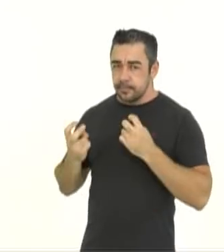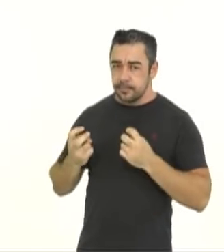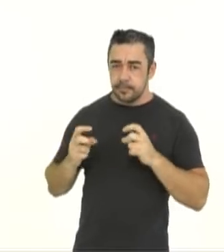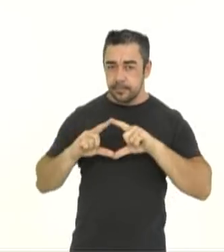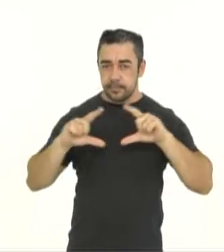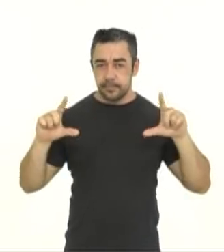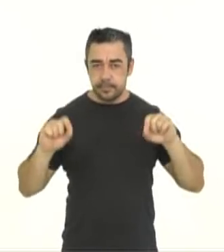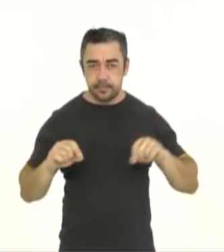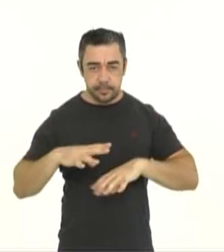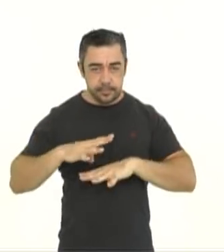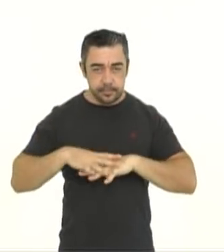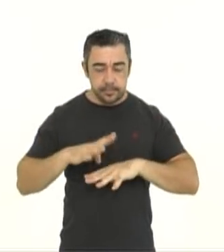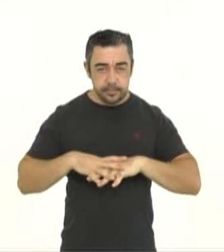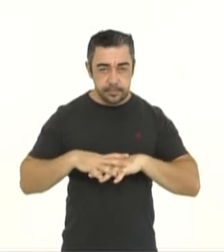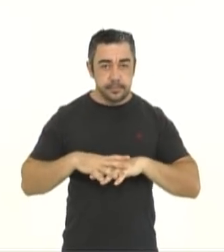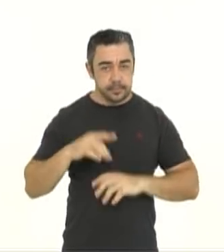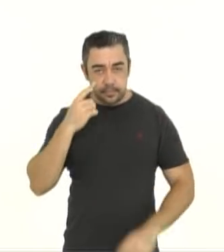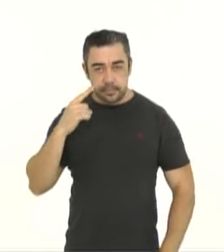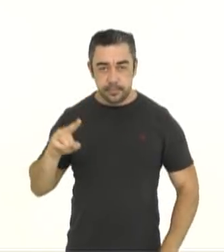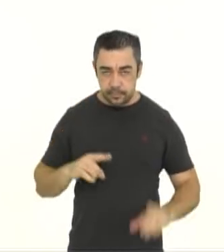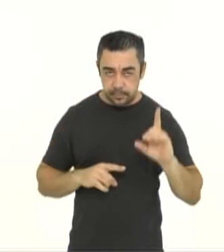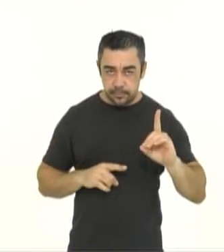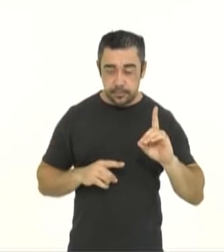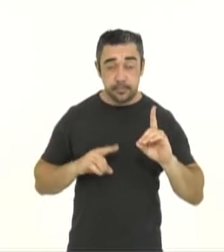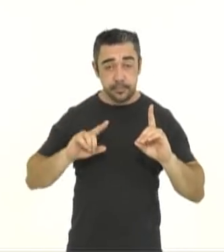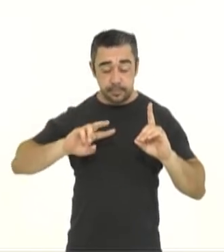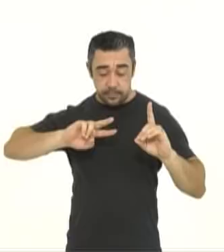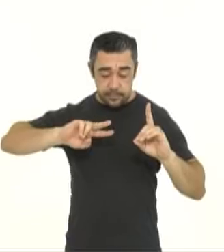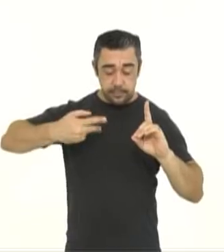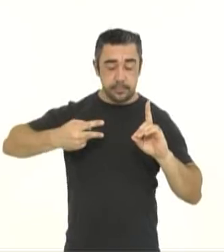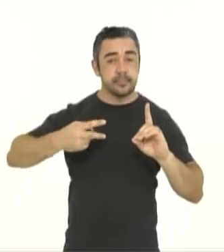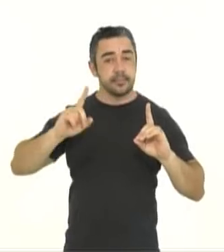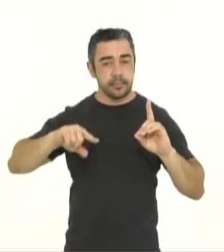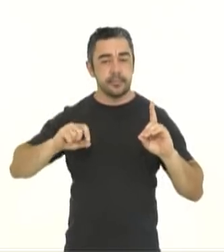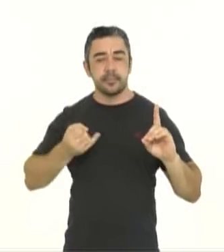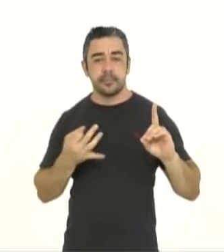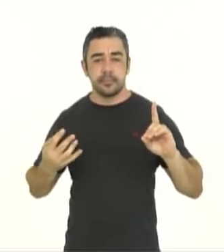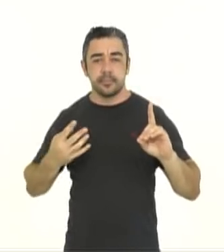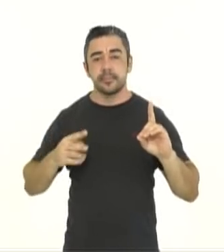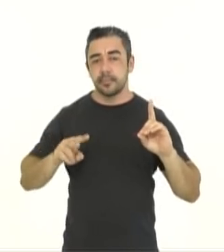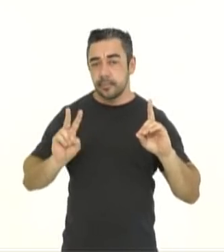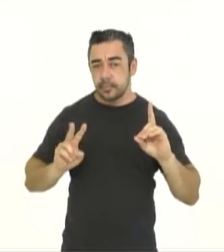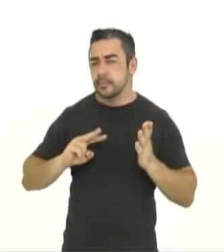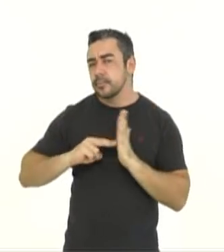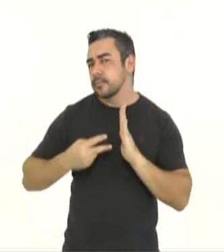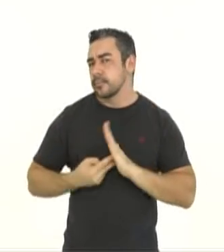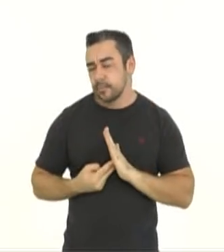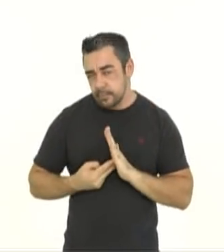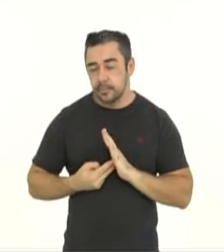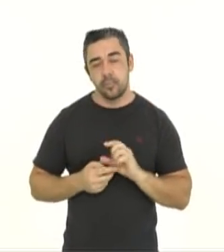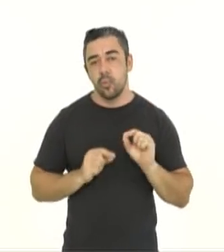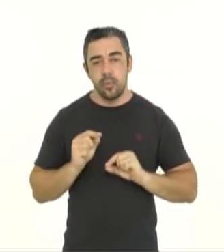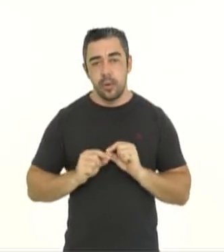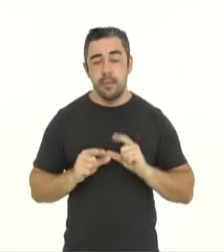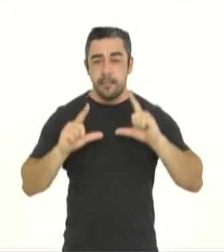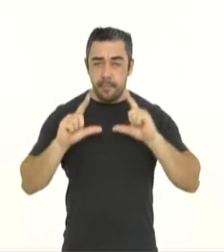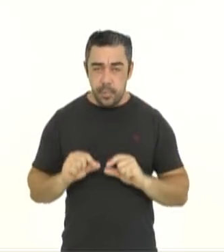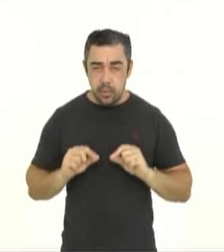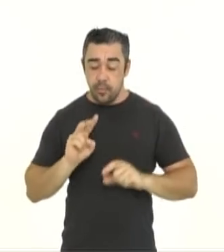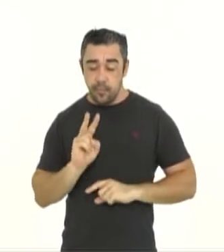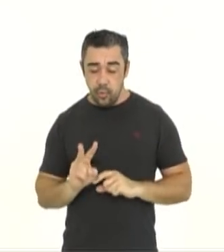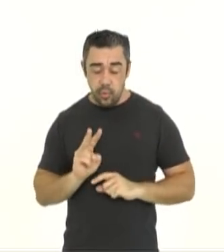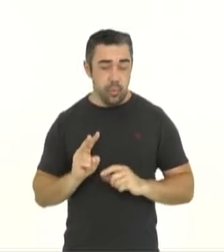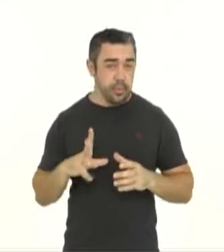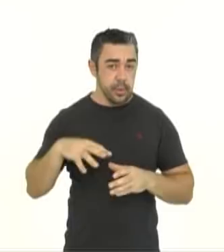expressão matemática da densidade, ela é inversamente proporcional ao volume. Isso significa que, quanto menor o volume ocupado